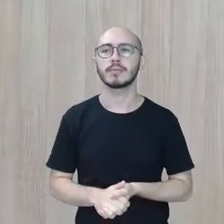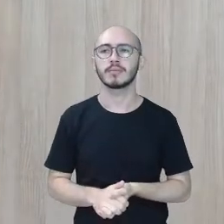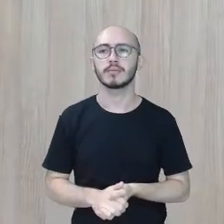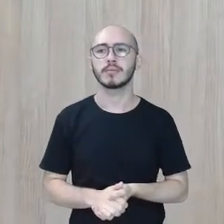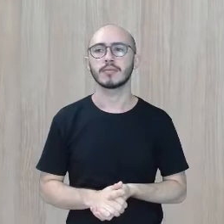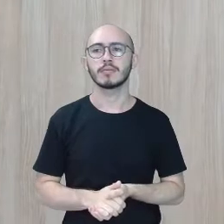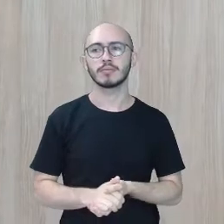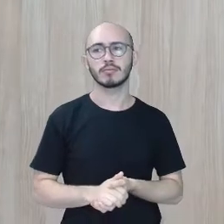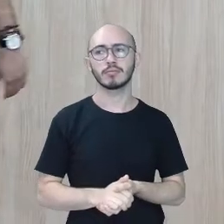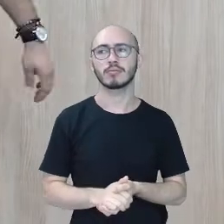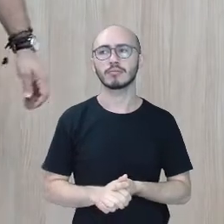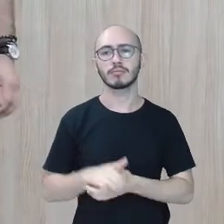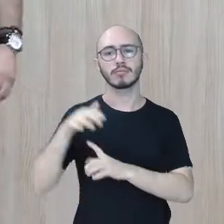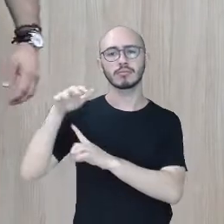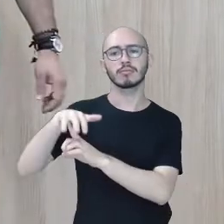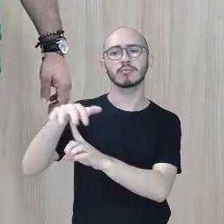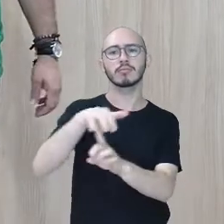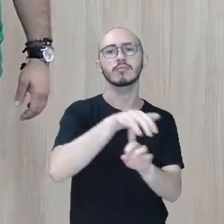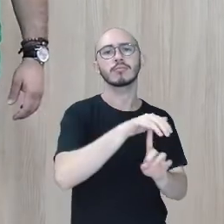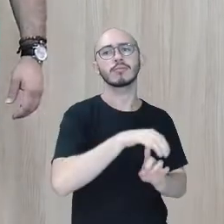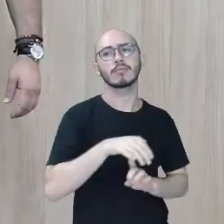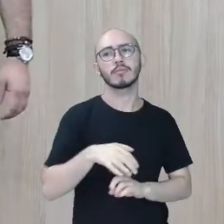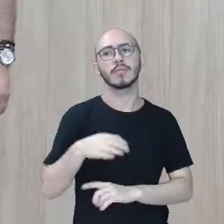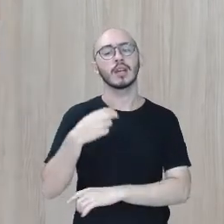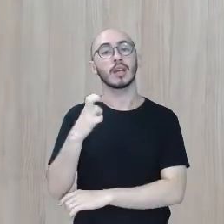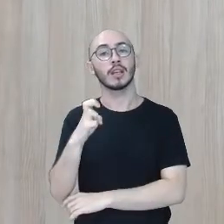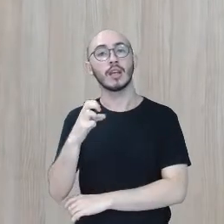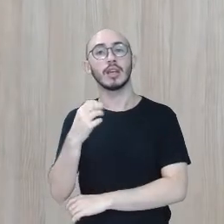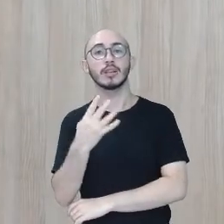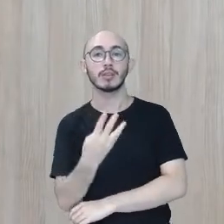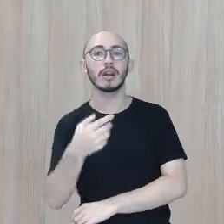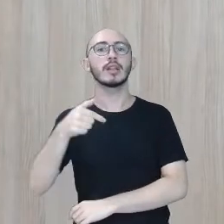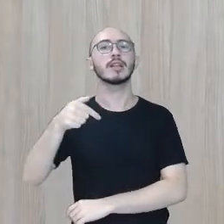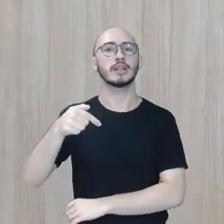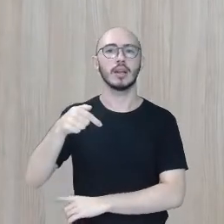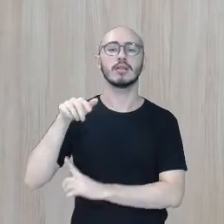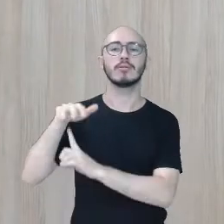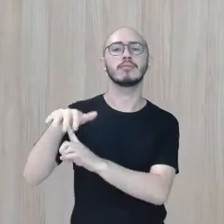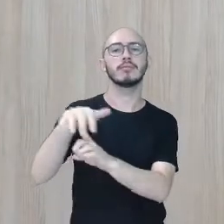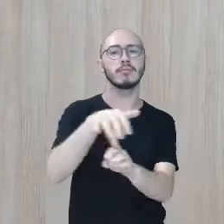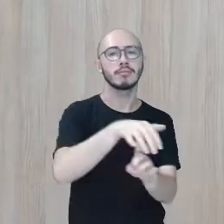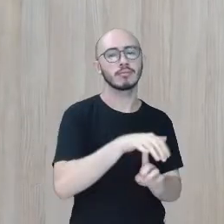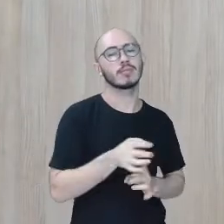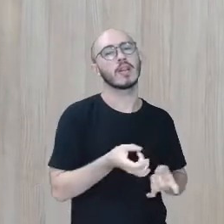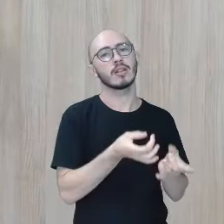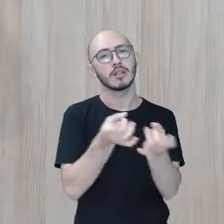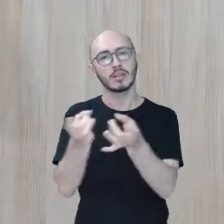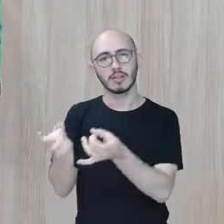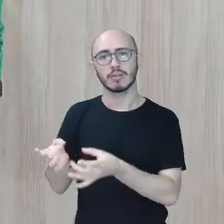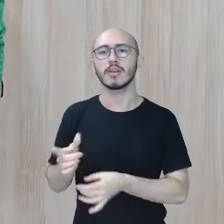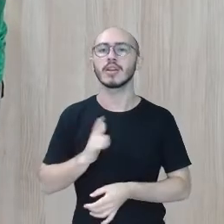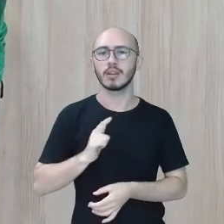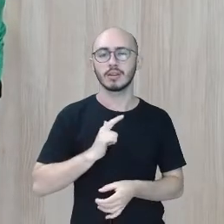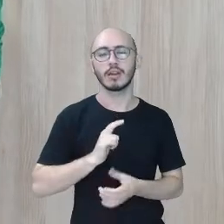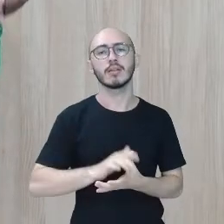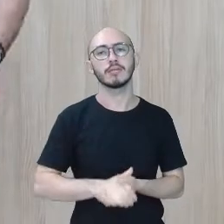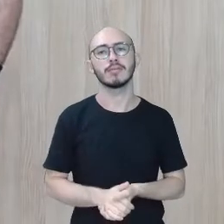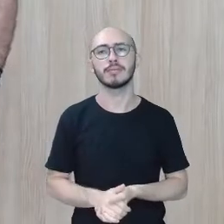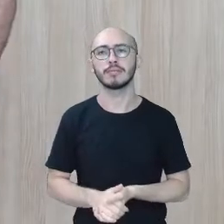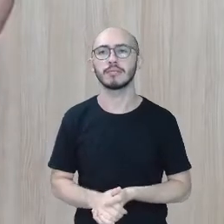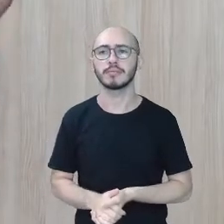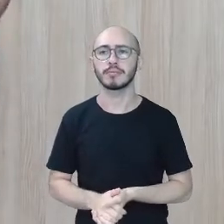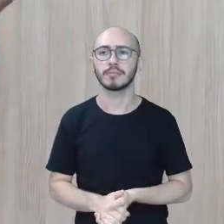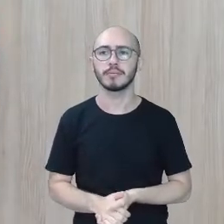e 547 boxes, né? Então, são 547 espaços, né, de comércio na